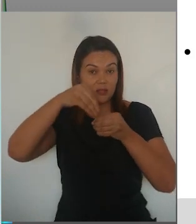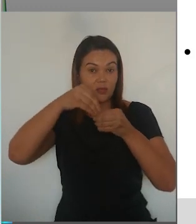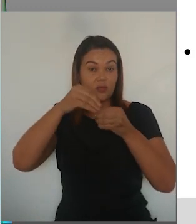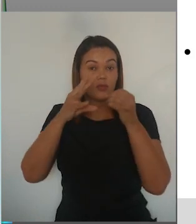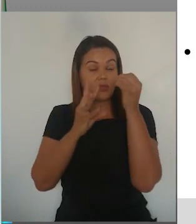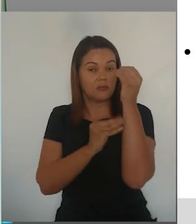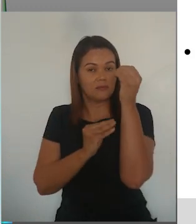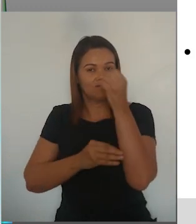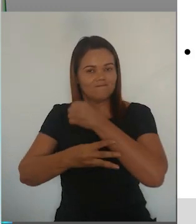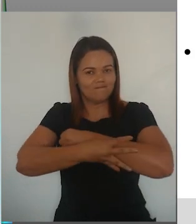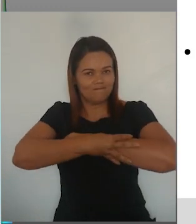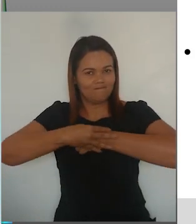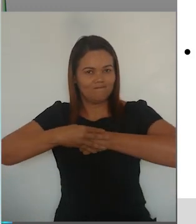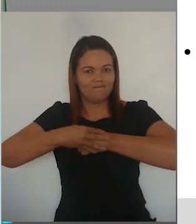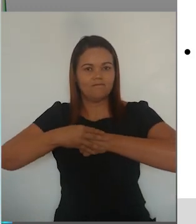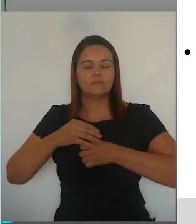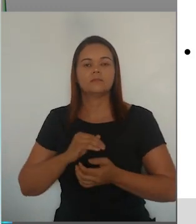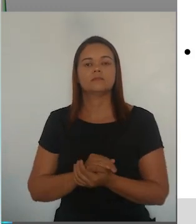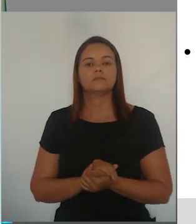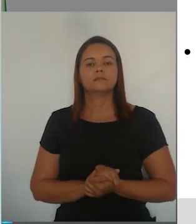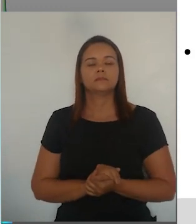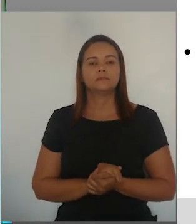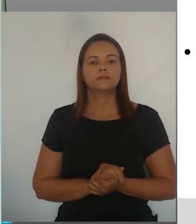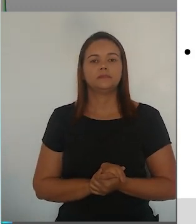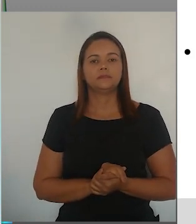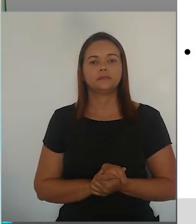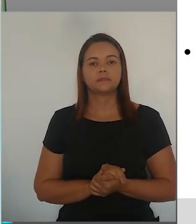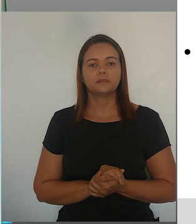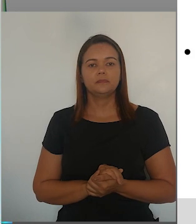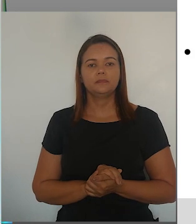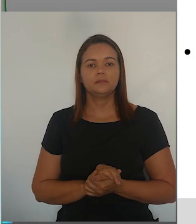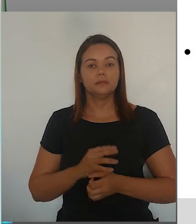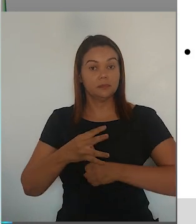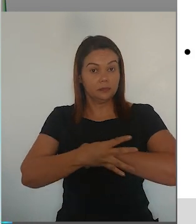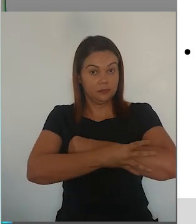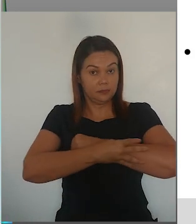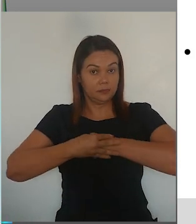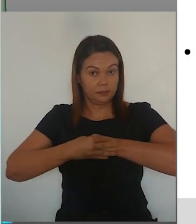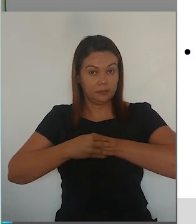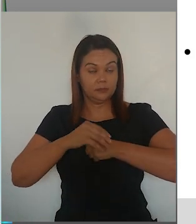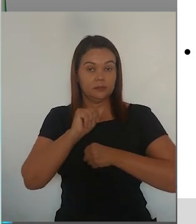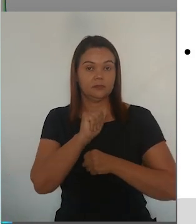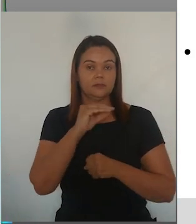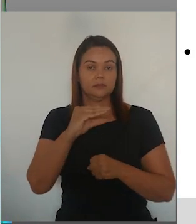miofilamentos presentes no interior da fibra muscular.